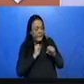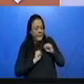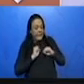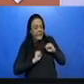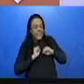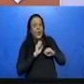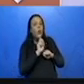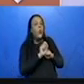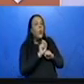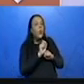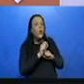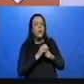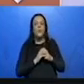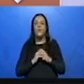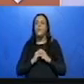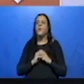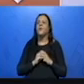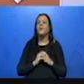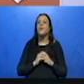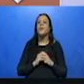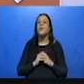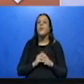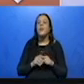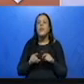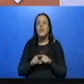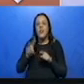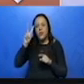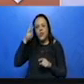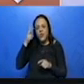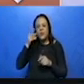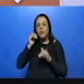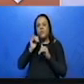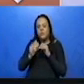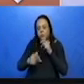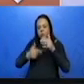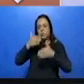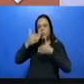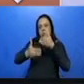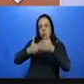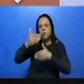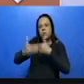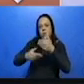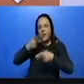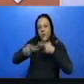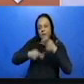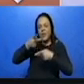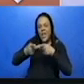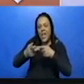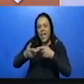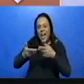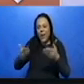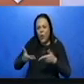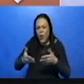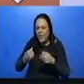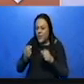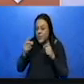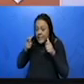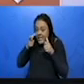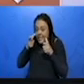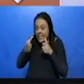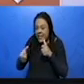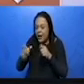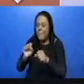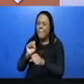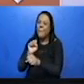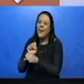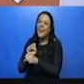tá? Retardamento do ritmo narrativo. Então, ele vem contando a história, vai acontecendo, acontecendo. De repente, a hora que vai acontecer a melhor coisa, ele para, ele